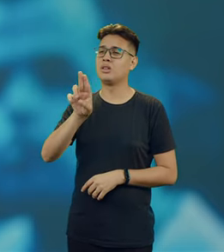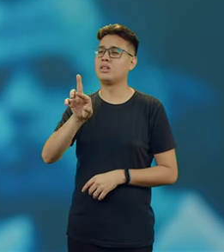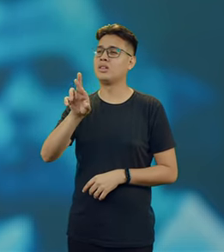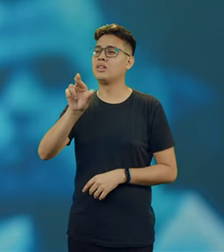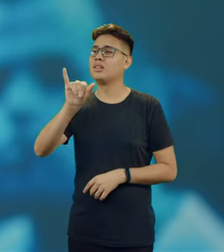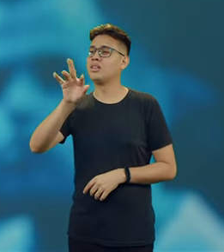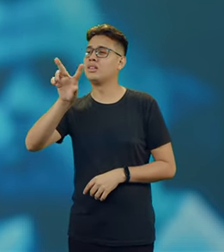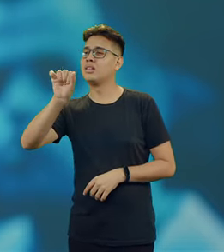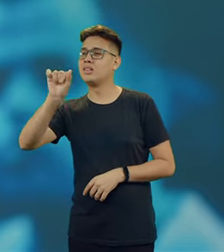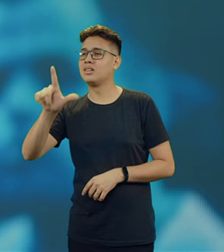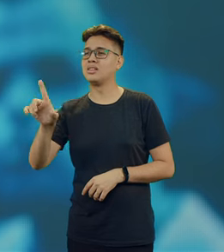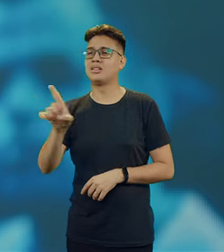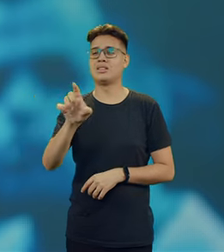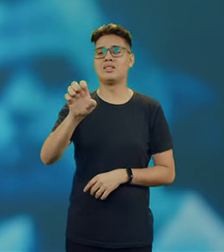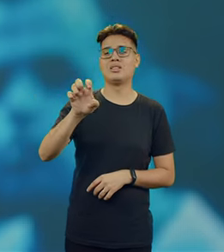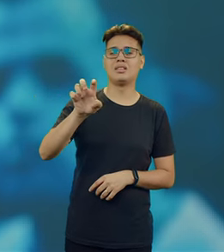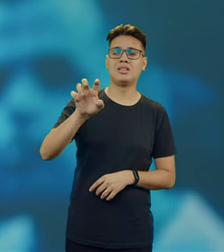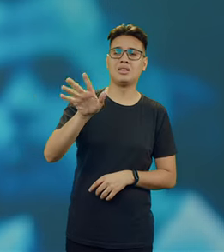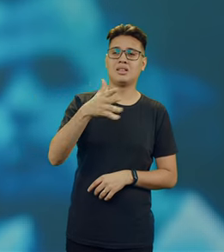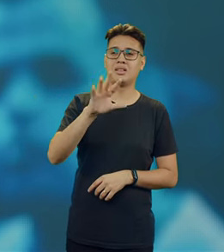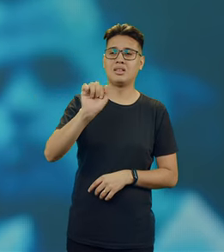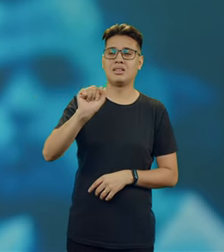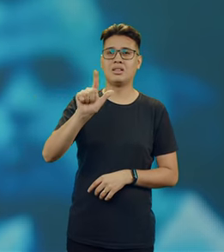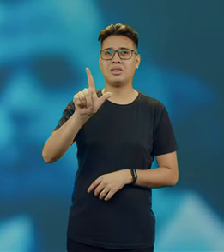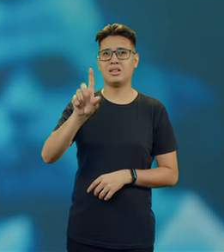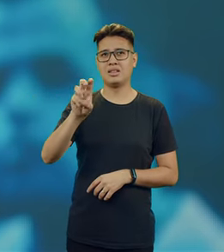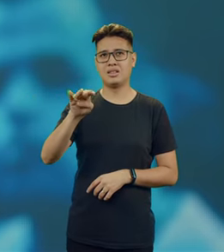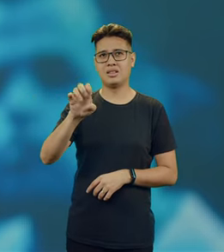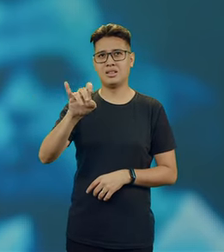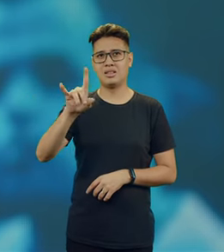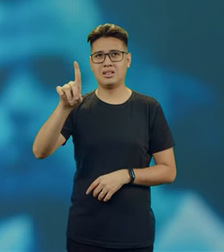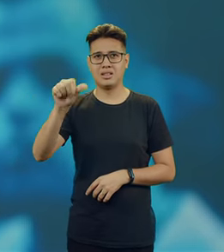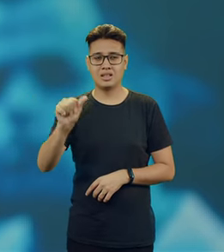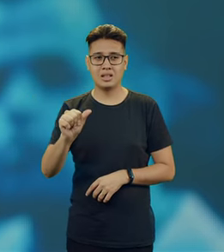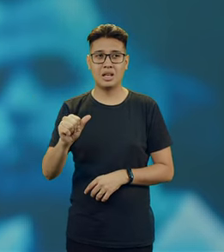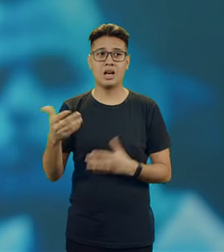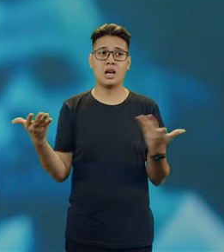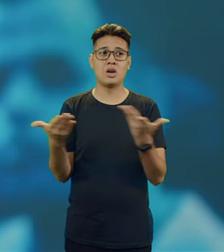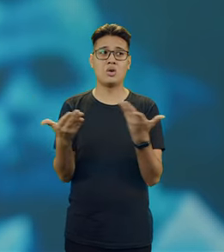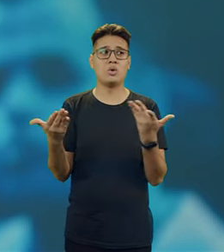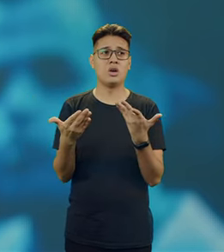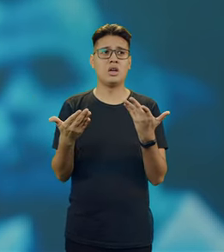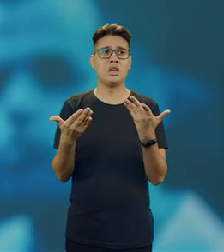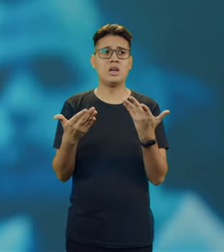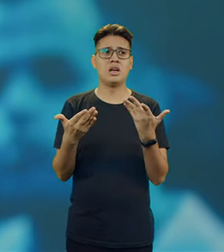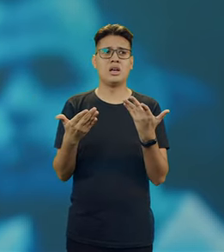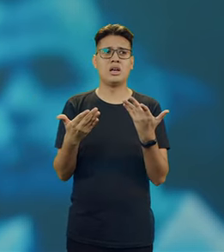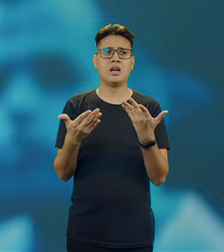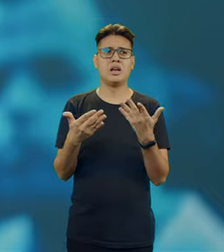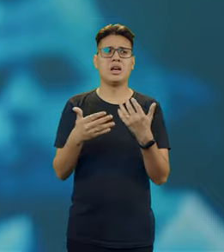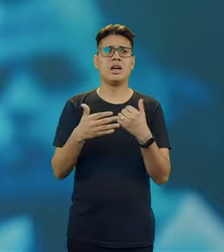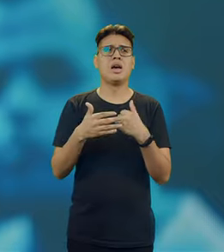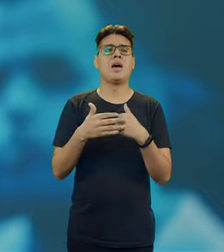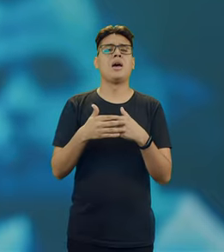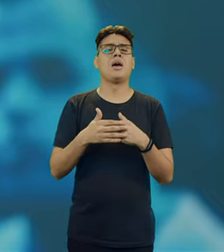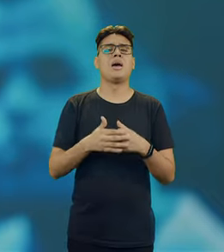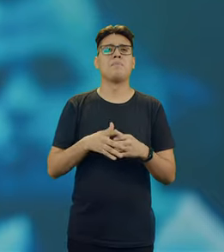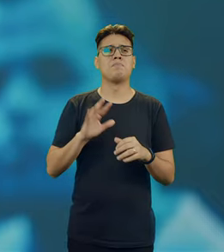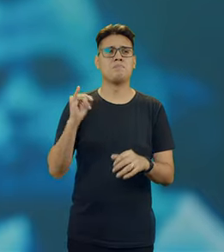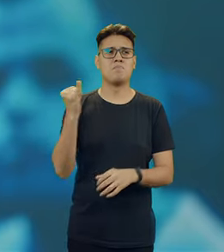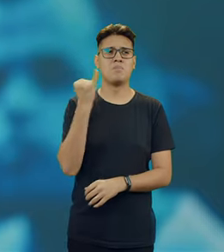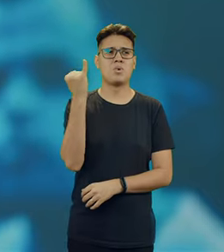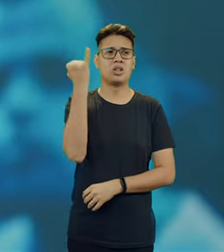Tá certo? Mas eu quero falar com vocês aqui uma parte também muito importante da obra de Deus. O apóstolo